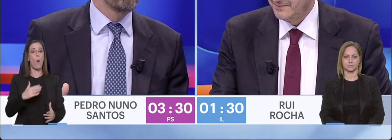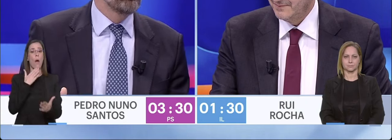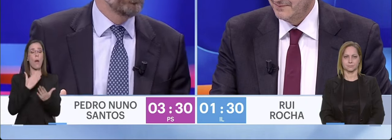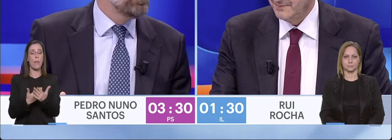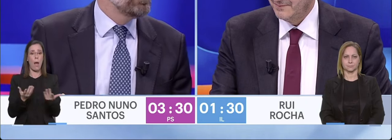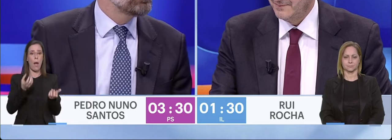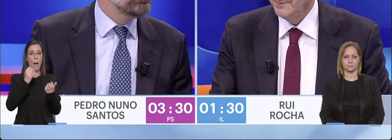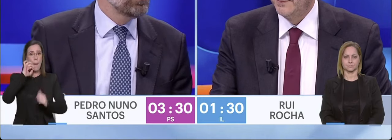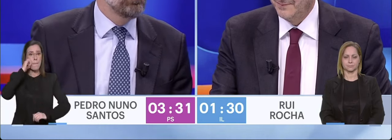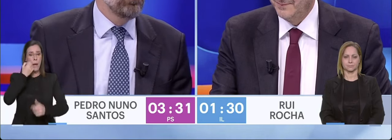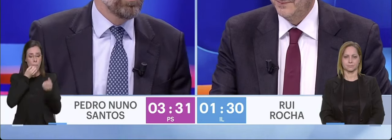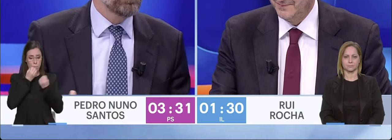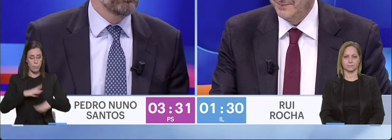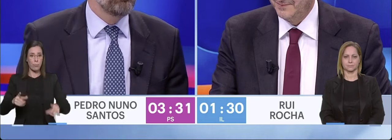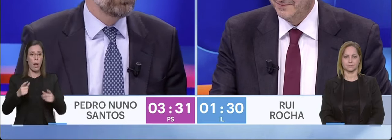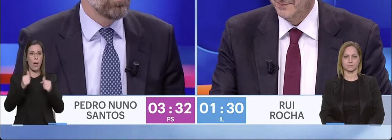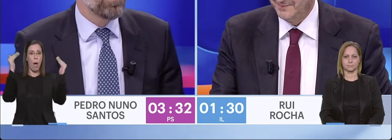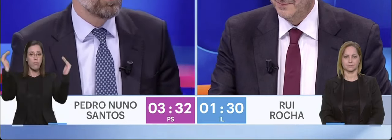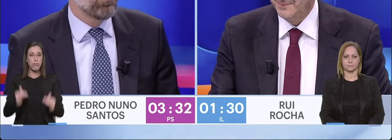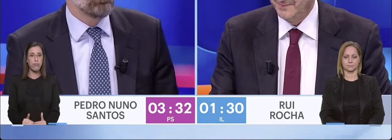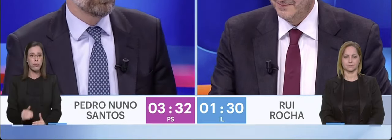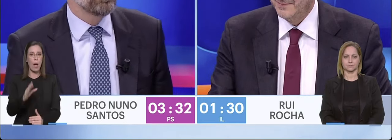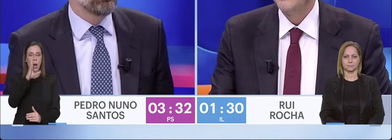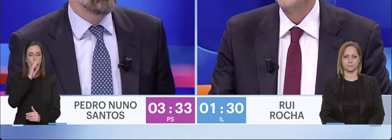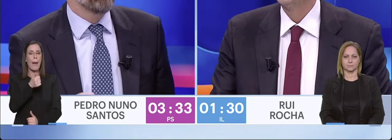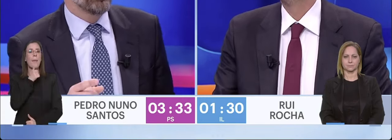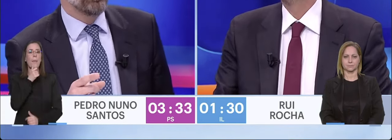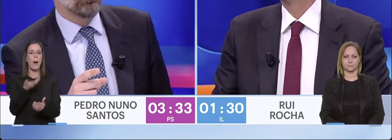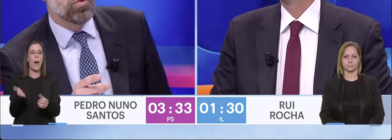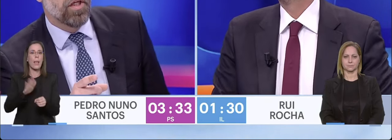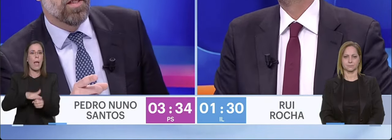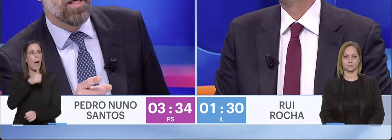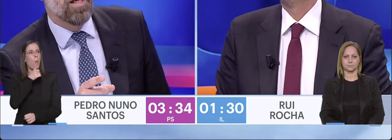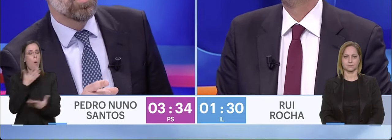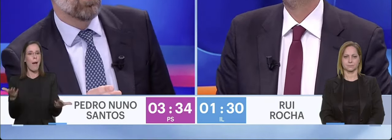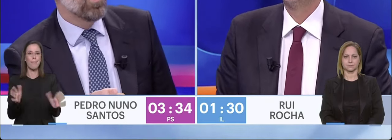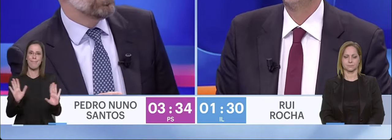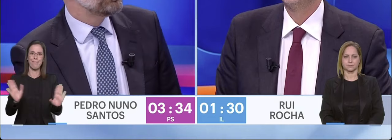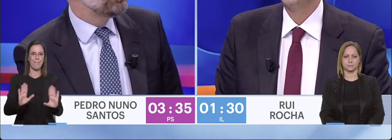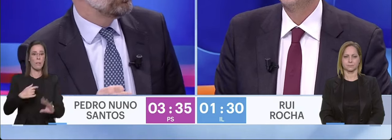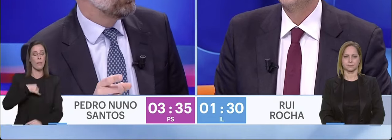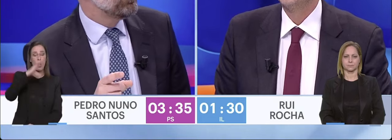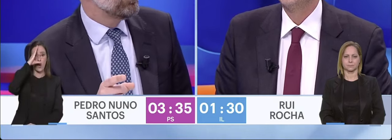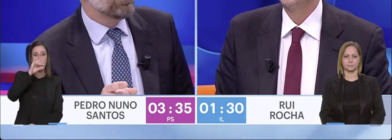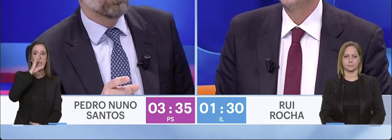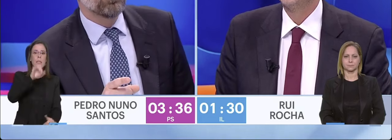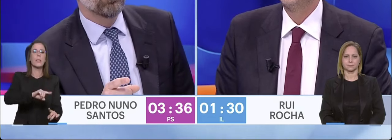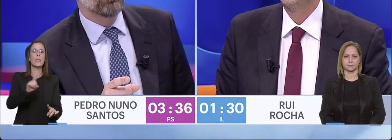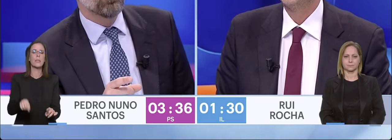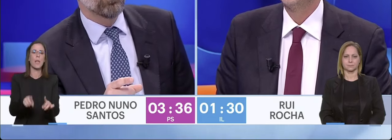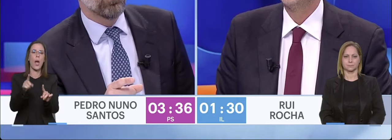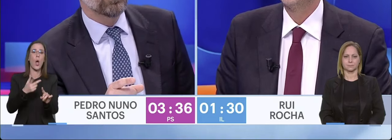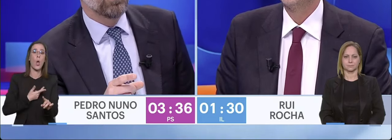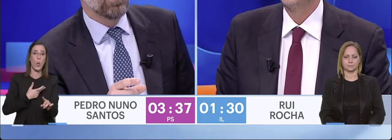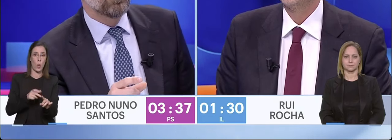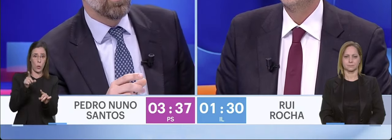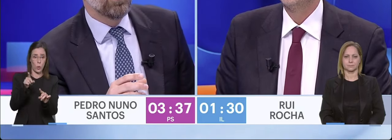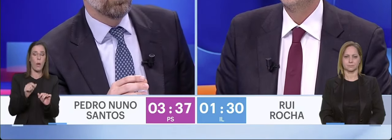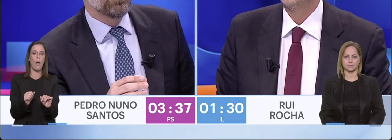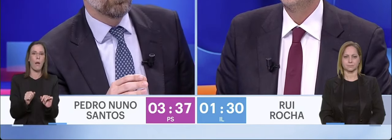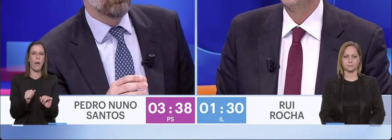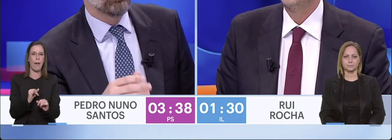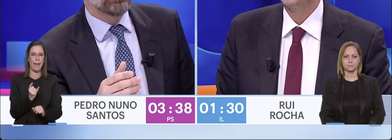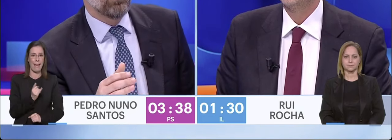um rombo nas contas públicas que dificilmente será compensado eu não sei aliás se o se o Dr Rei Rocha